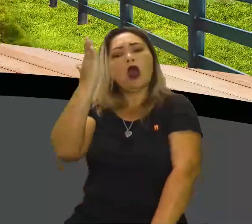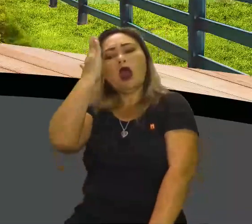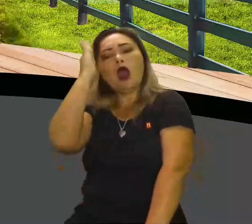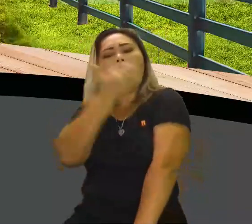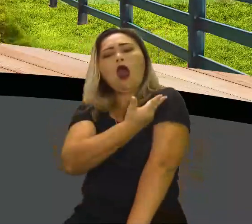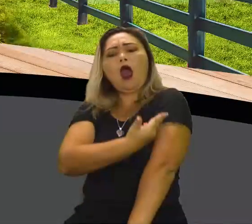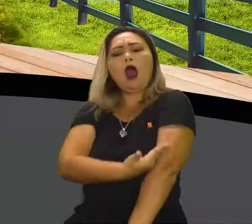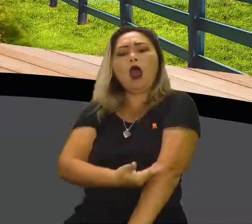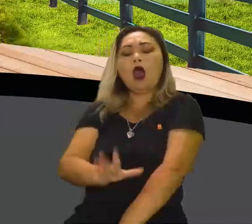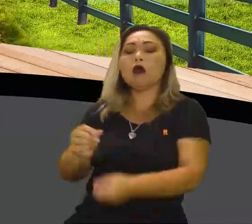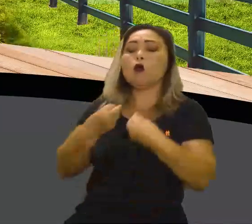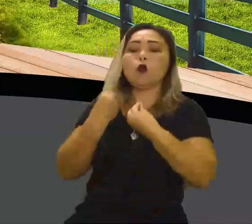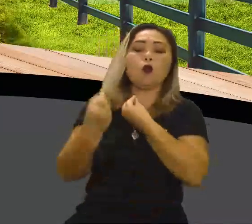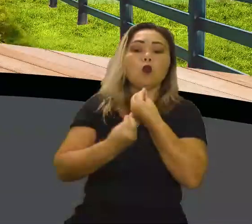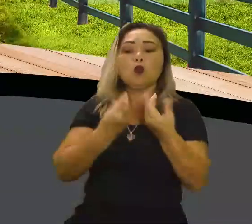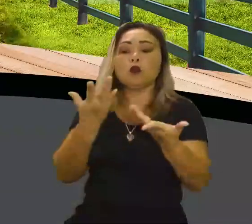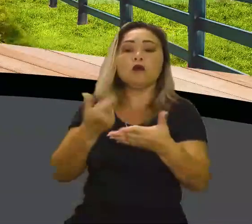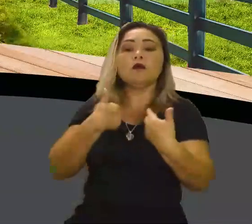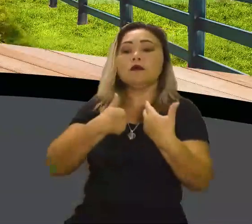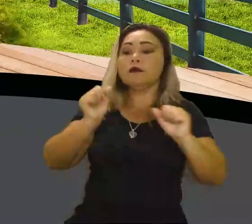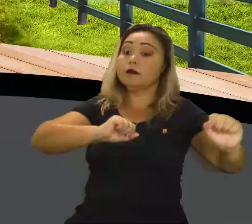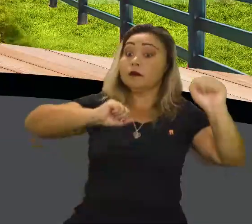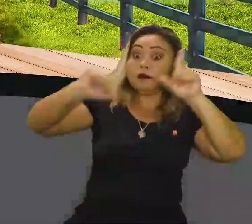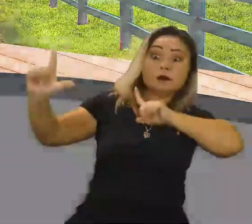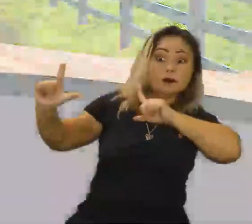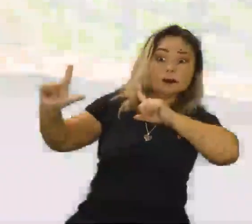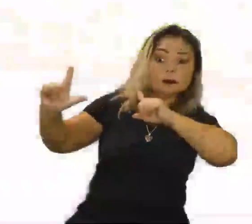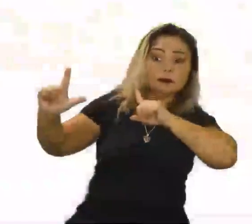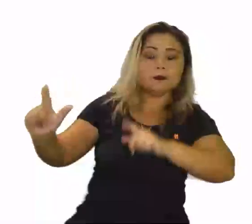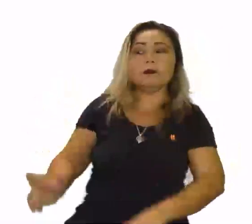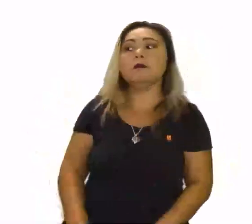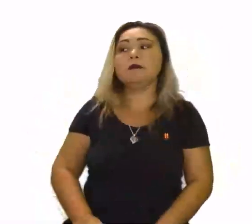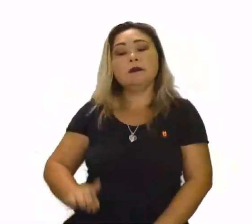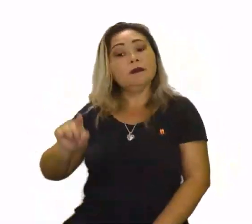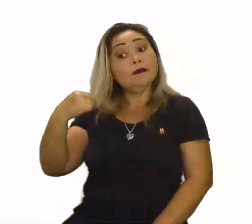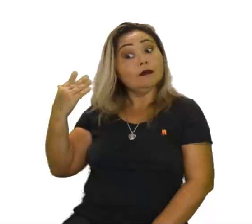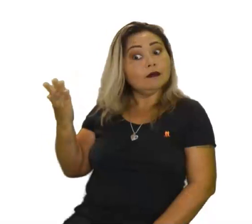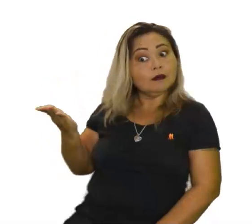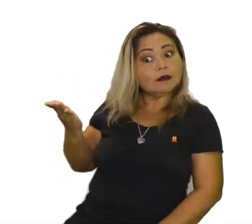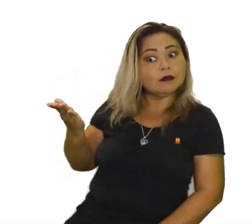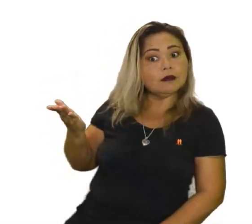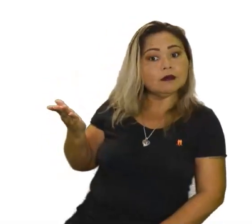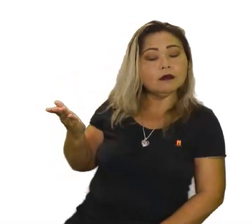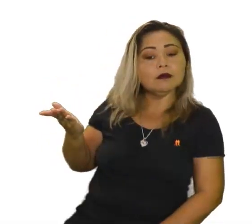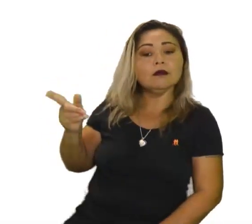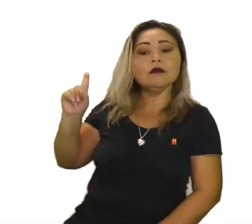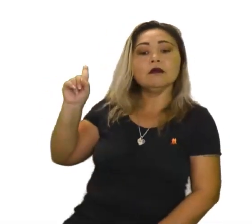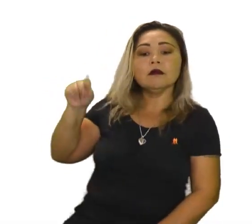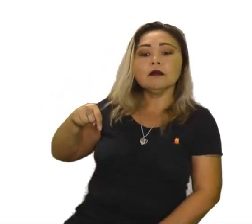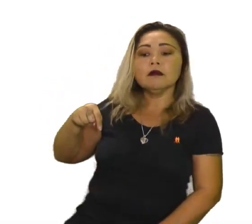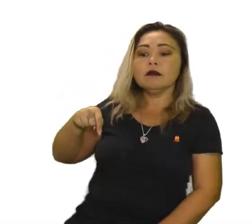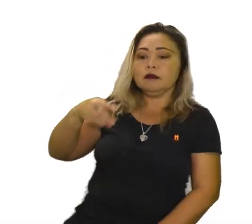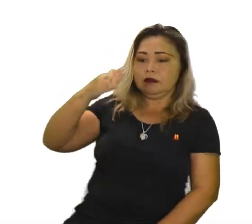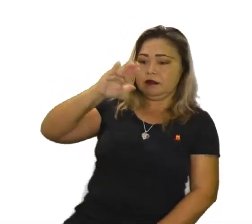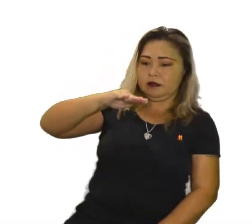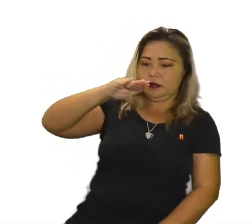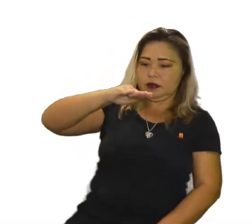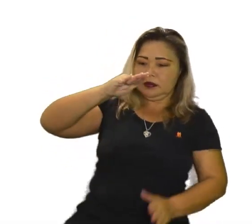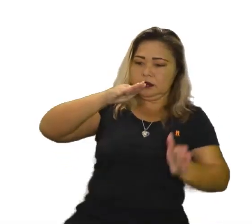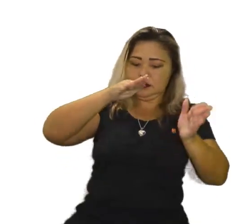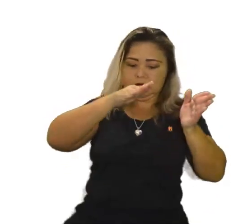essas terminologias. Back na tela! Volta! Isso! É um degradê,